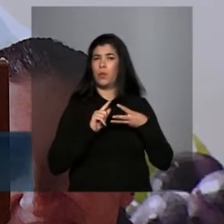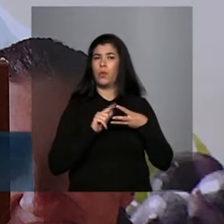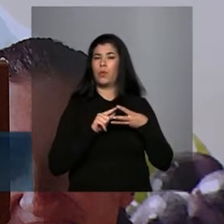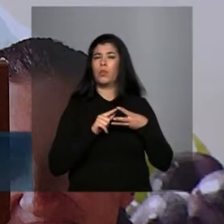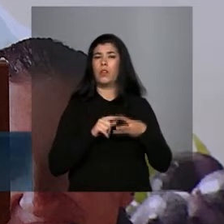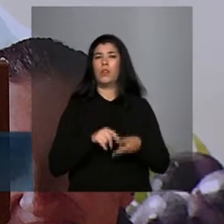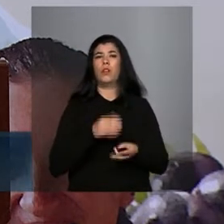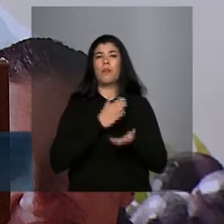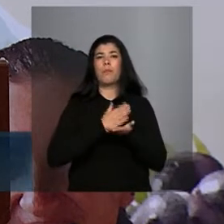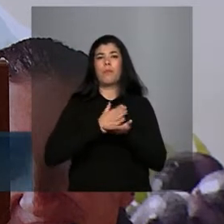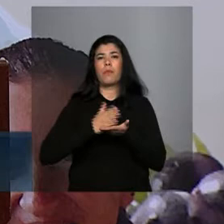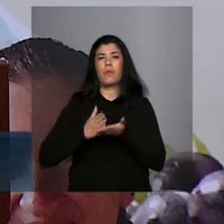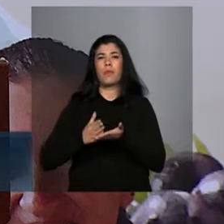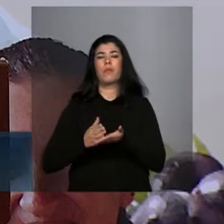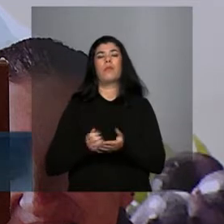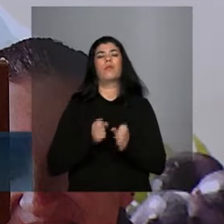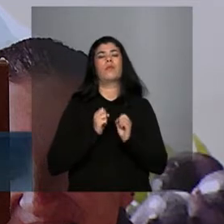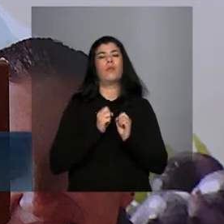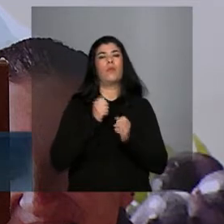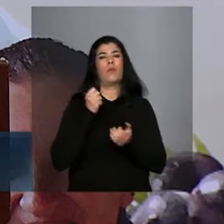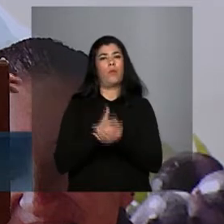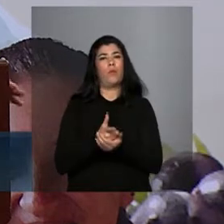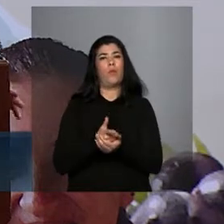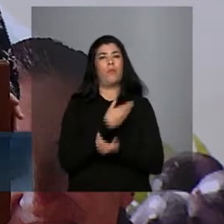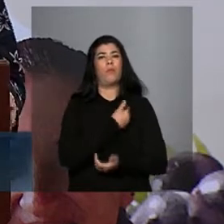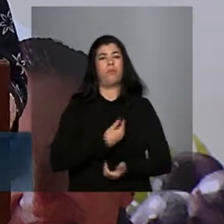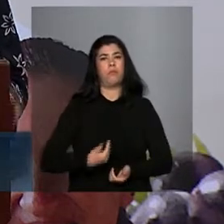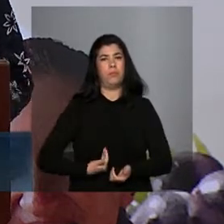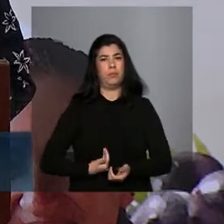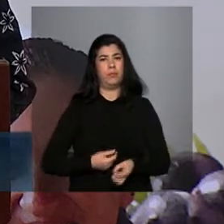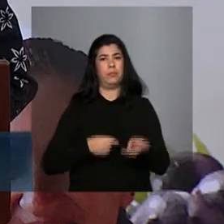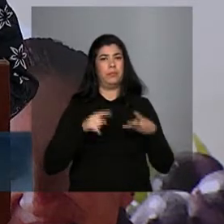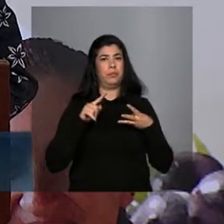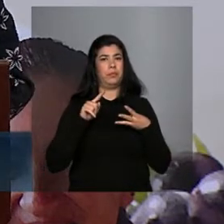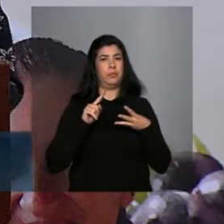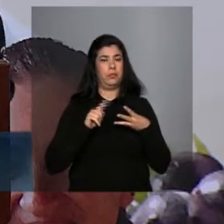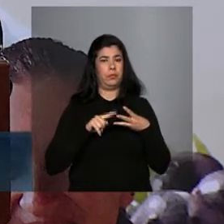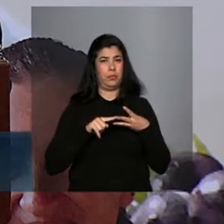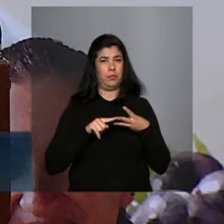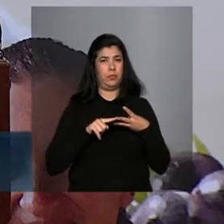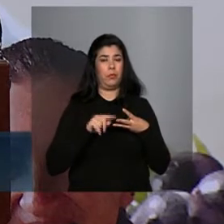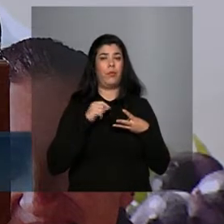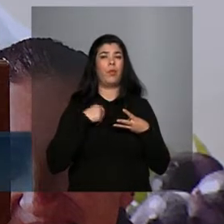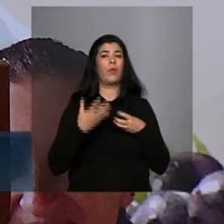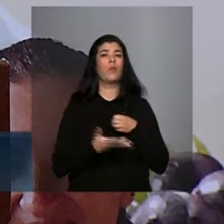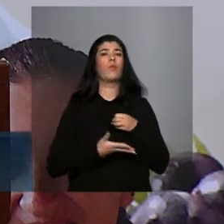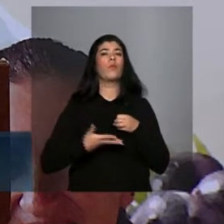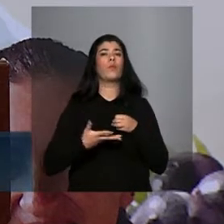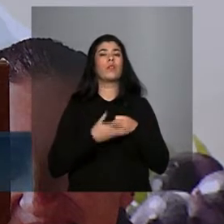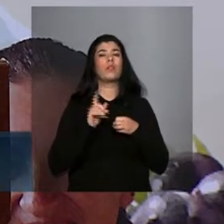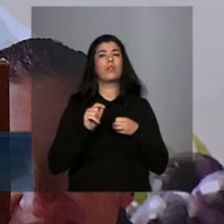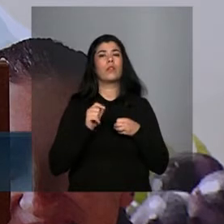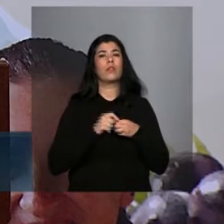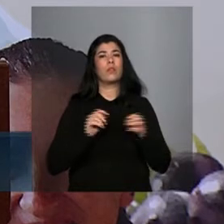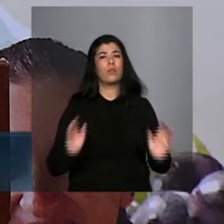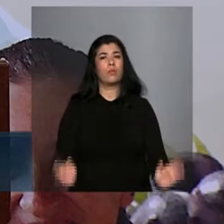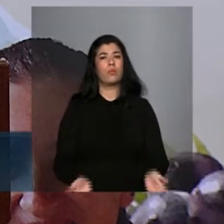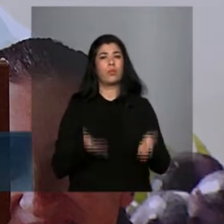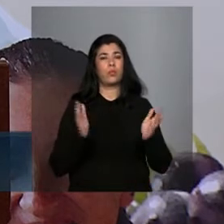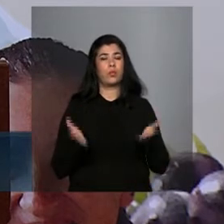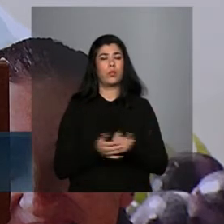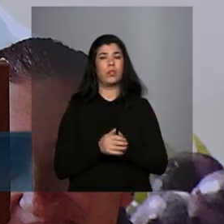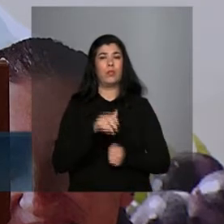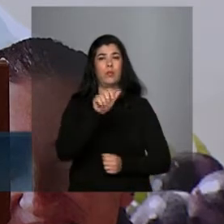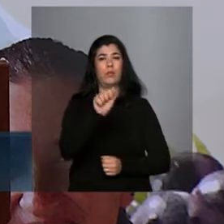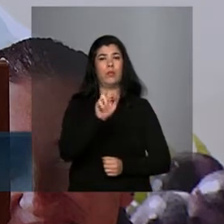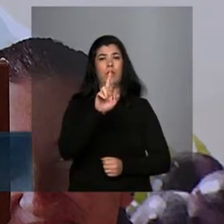do PRONAF e as compras públicas. Em segundo lugar, é fundamental o incentivo à agroindústria.